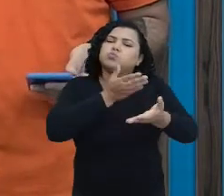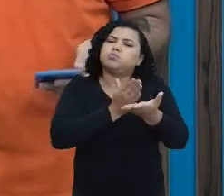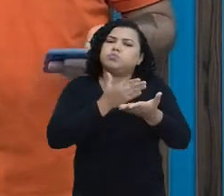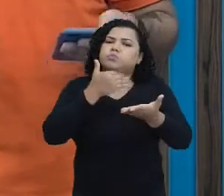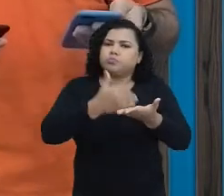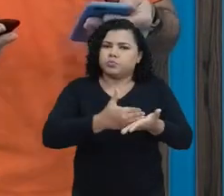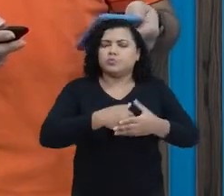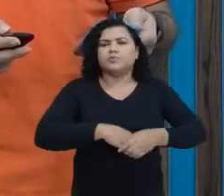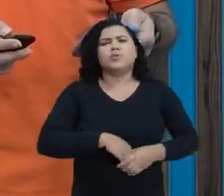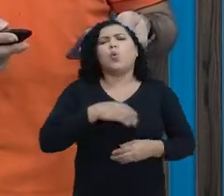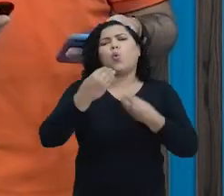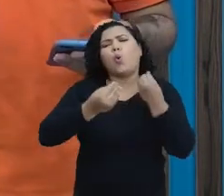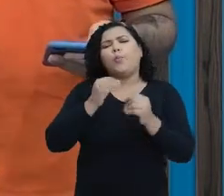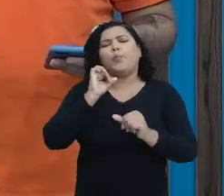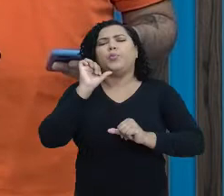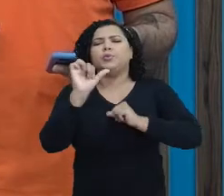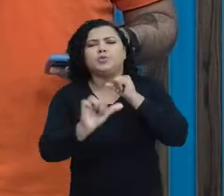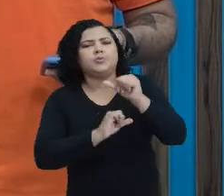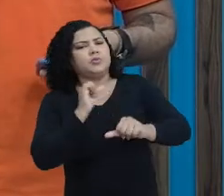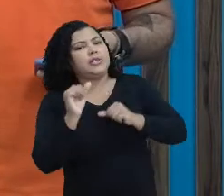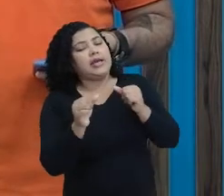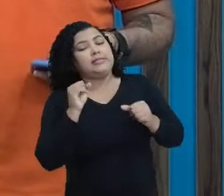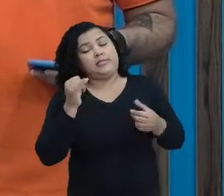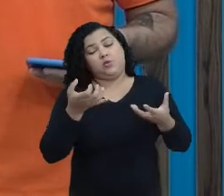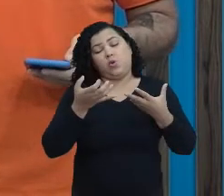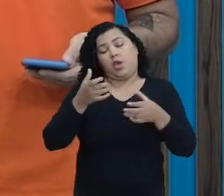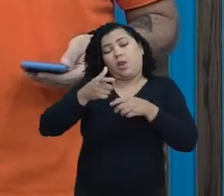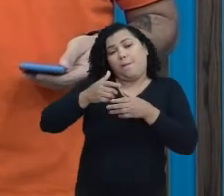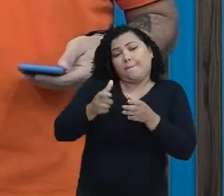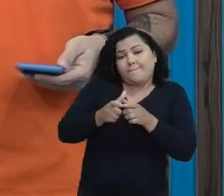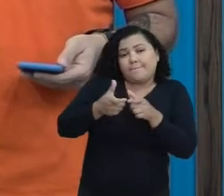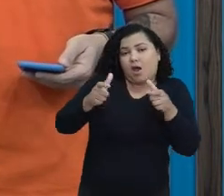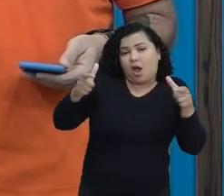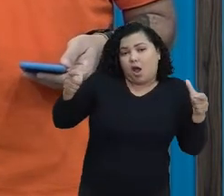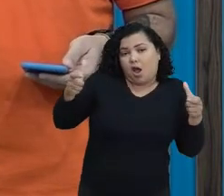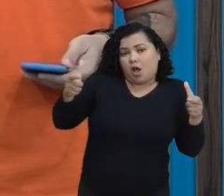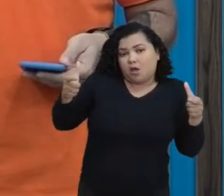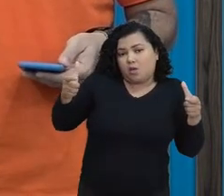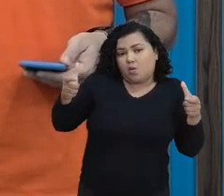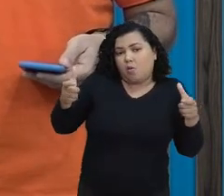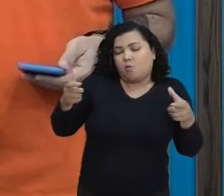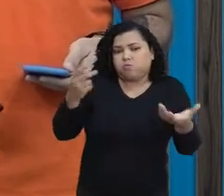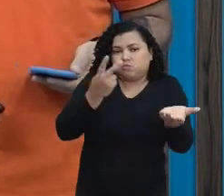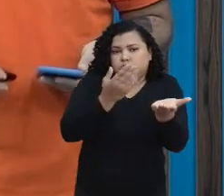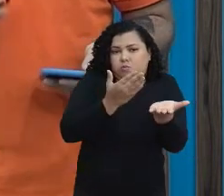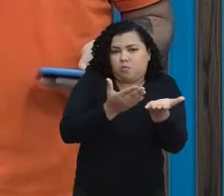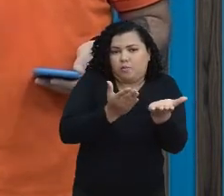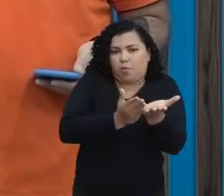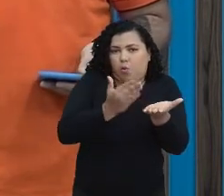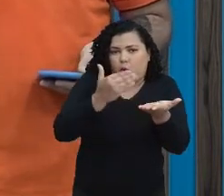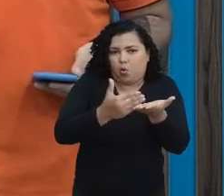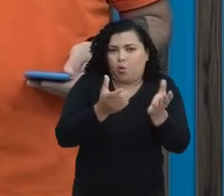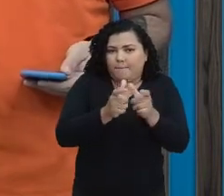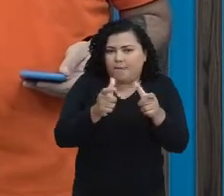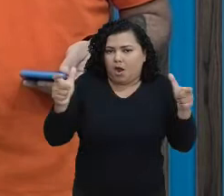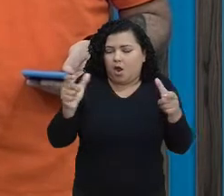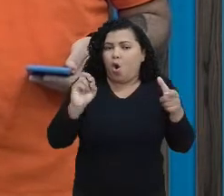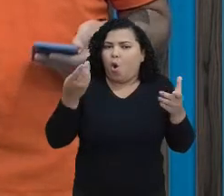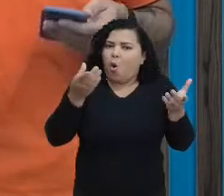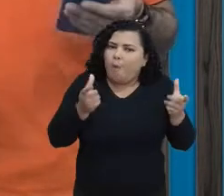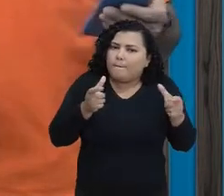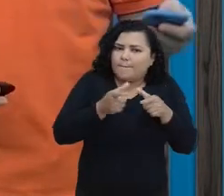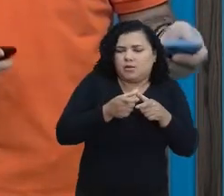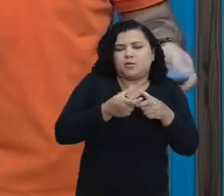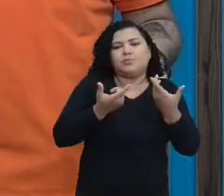receita ela pode ser modificada quando eu quero mais ou menos porções. No caso aí do bolo, mais ou menos fatias,